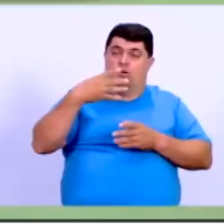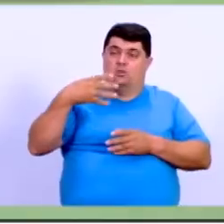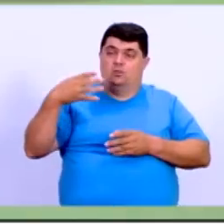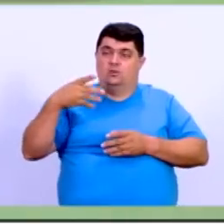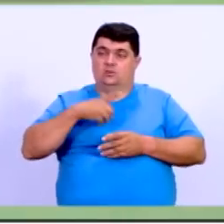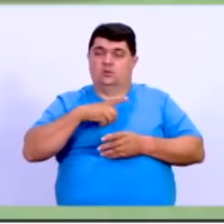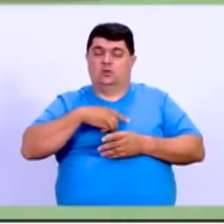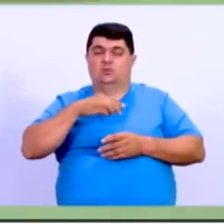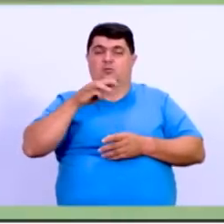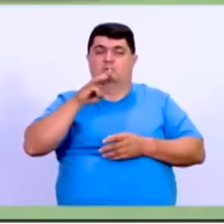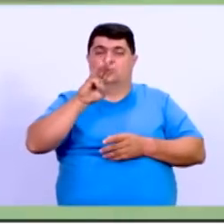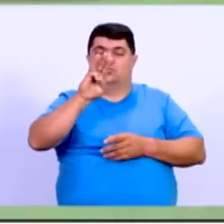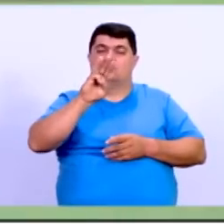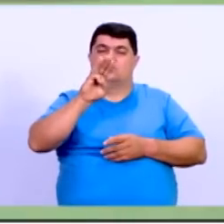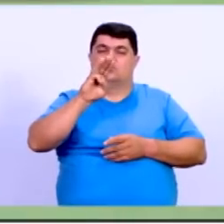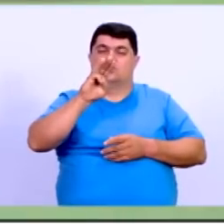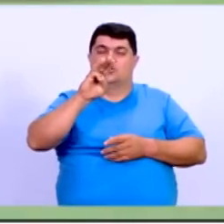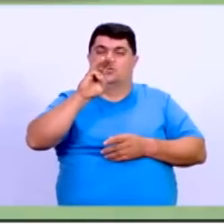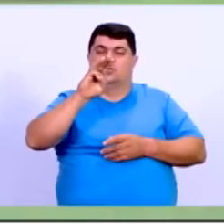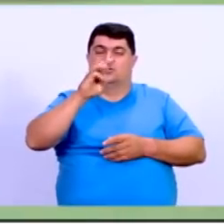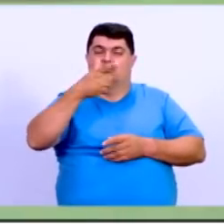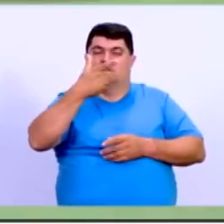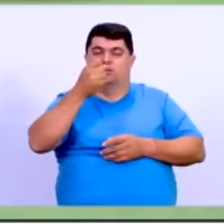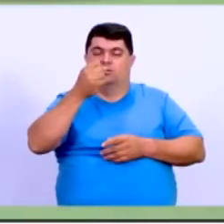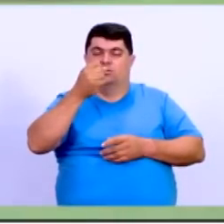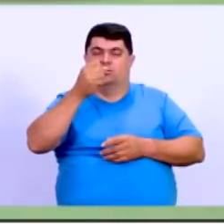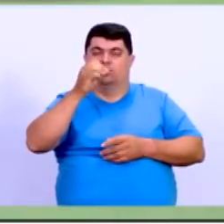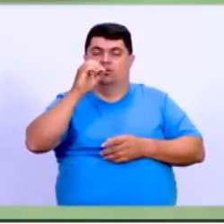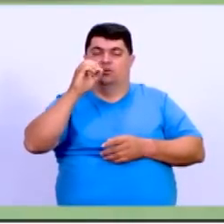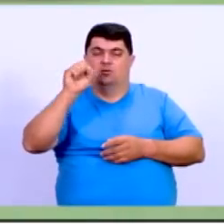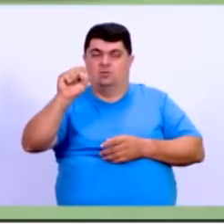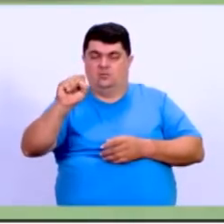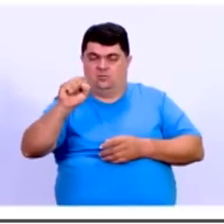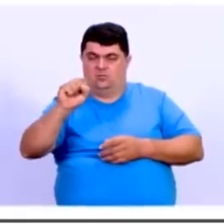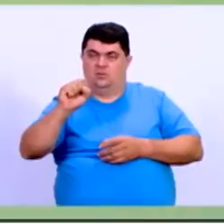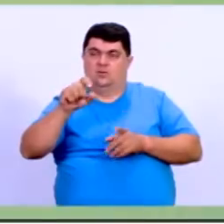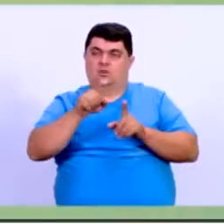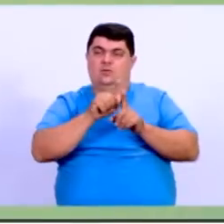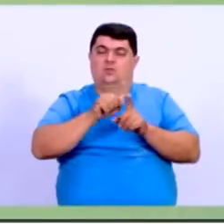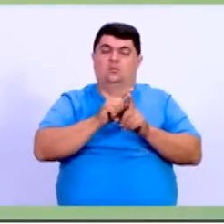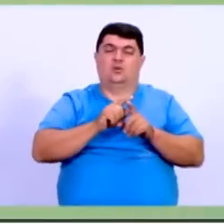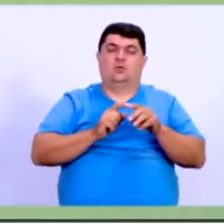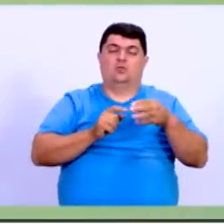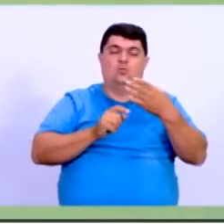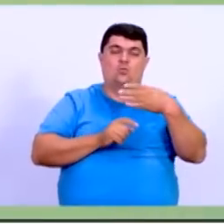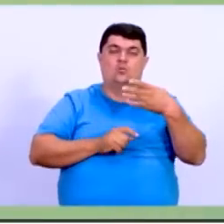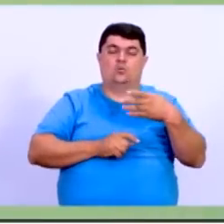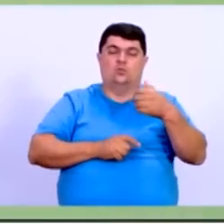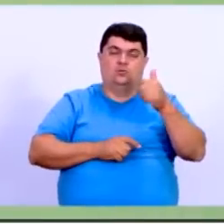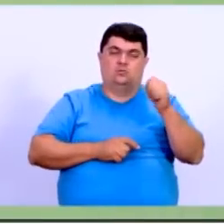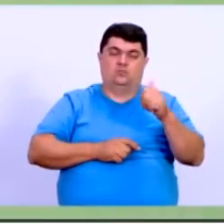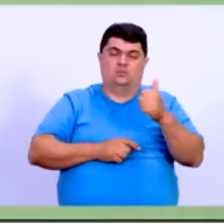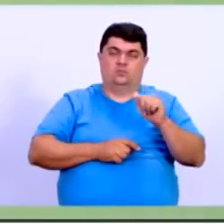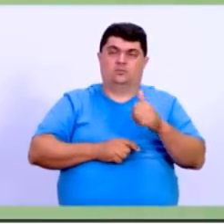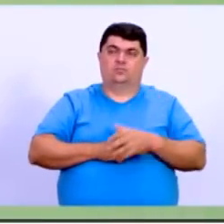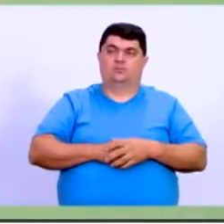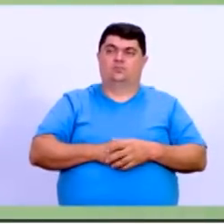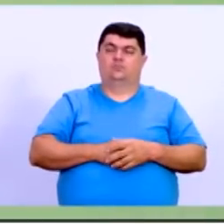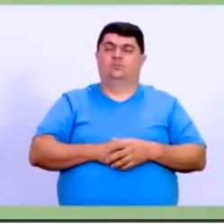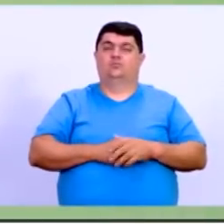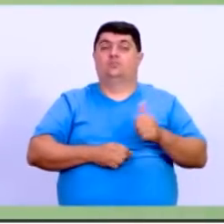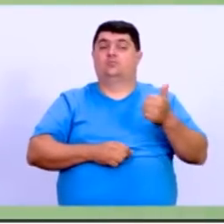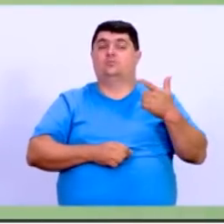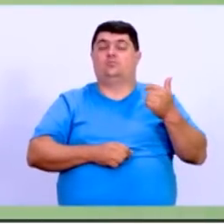tá? Sistema operacional. É uma situação que você vai ter que pensar também com relação ao teu servidor, tá? Então, olha